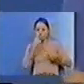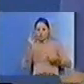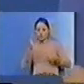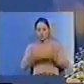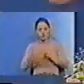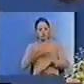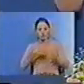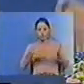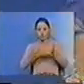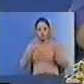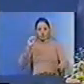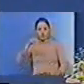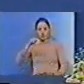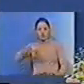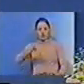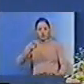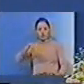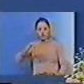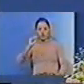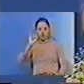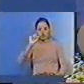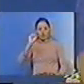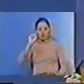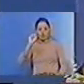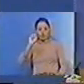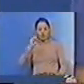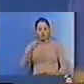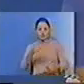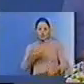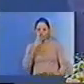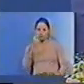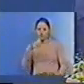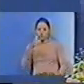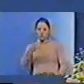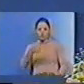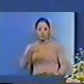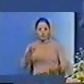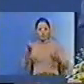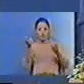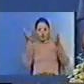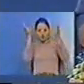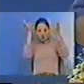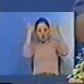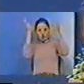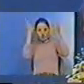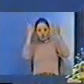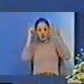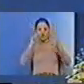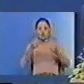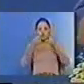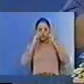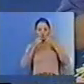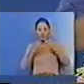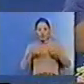ovelhas. E eu vi do lado de baixo uma ovelha grandona que chorava, gente. E ela esticava assim o pescoço